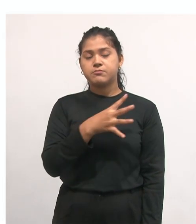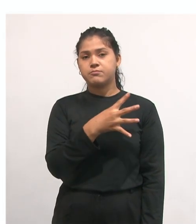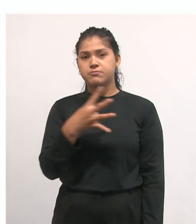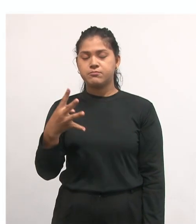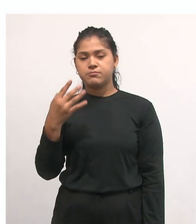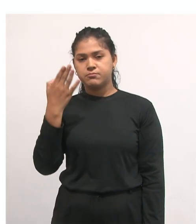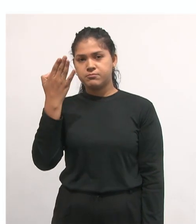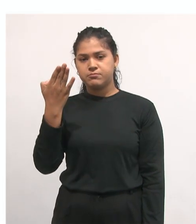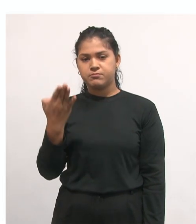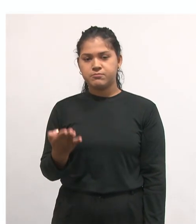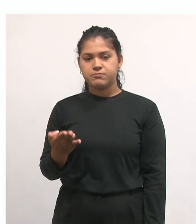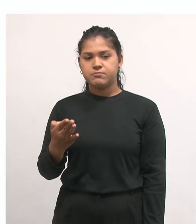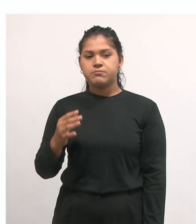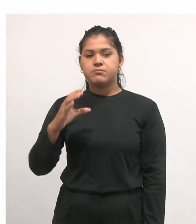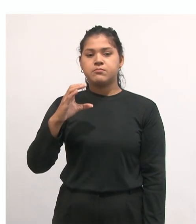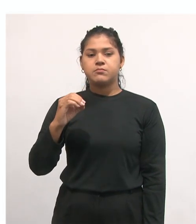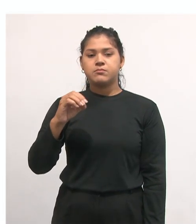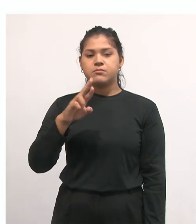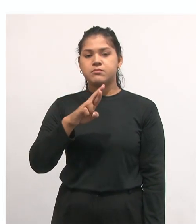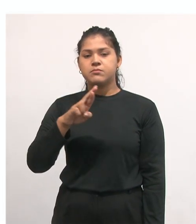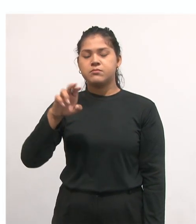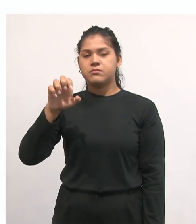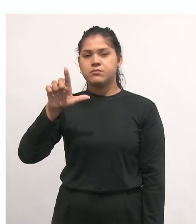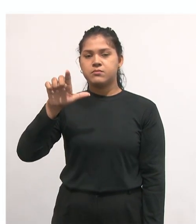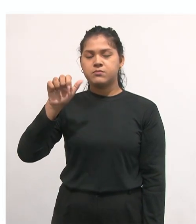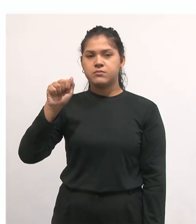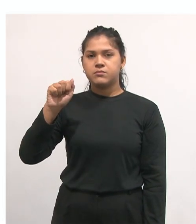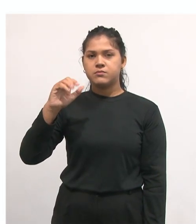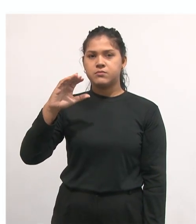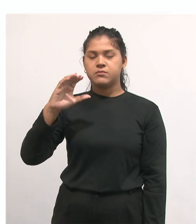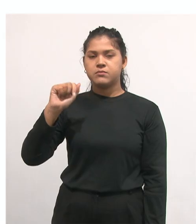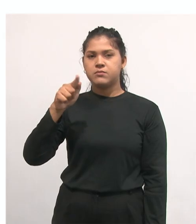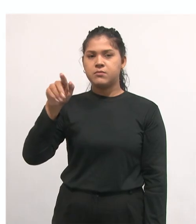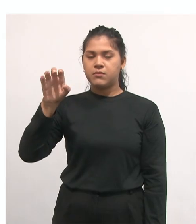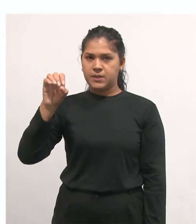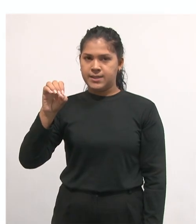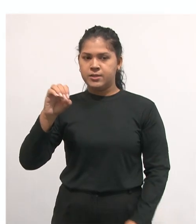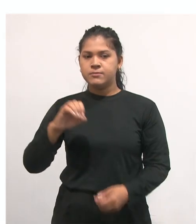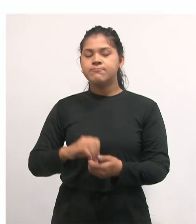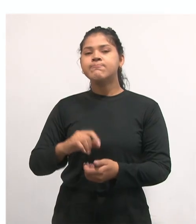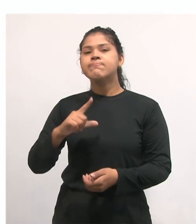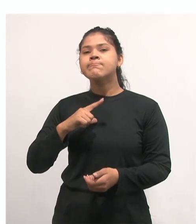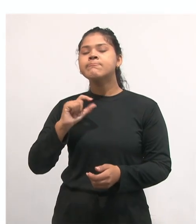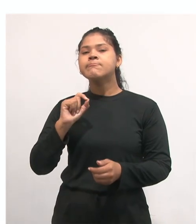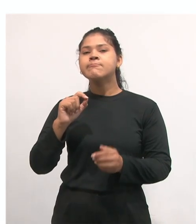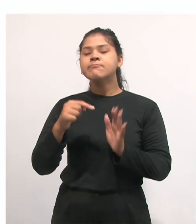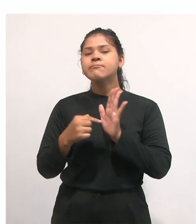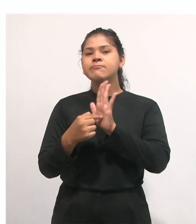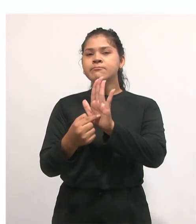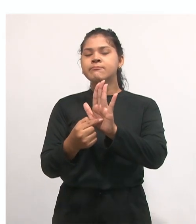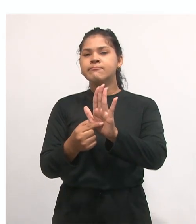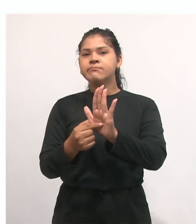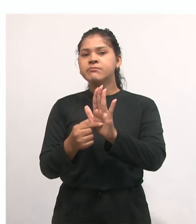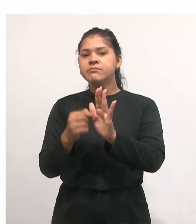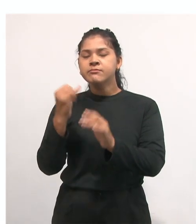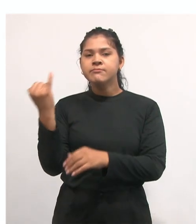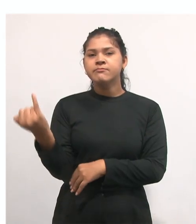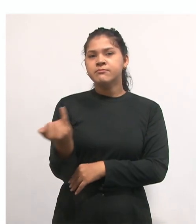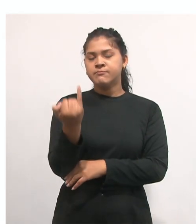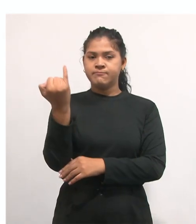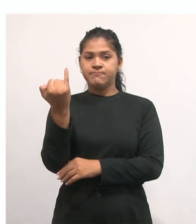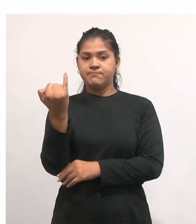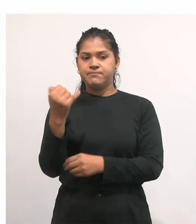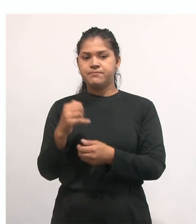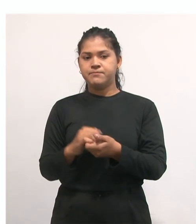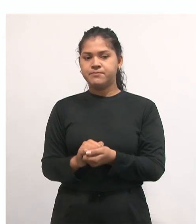na correlação uma significância, né? Então a gente vai determinar uma significância dessa correlação. Uma